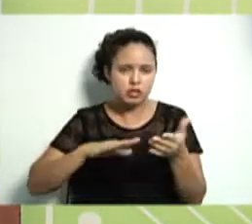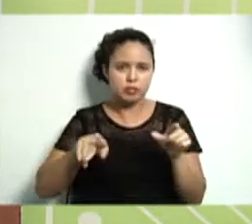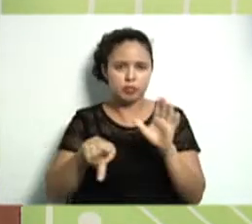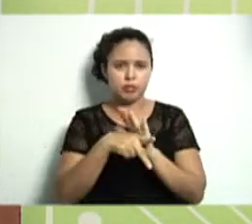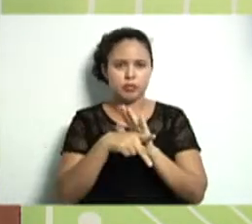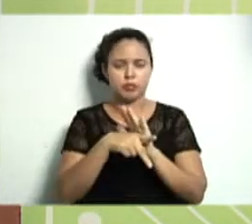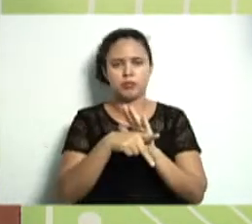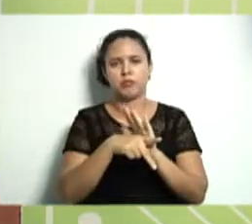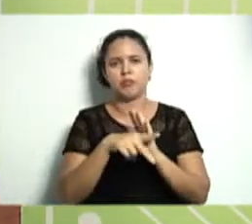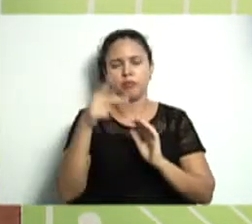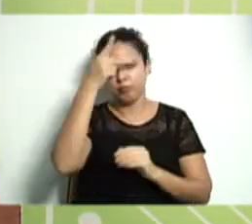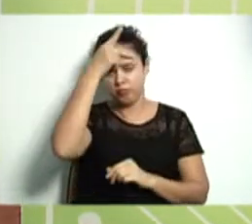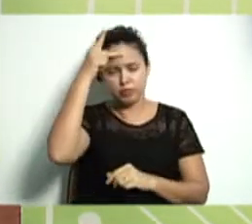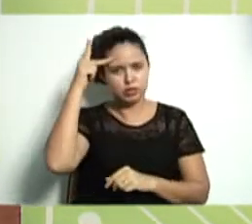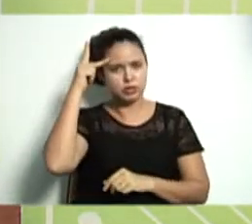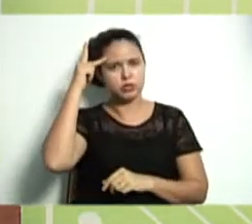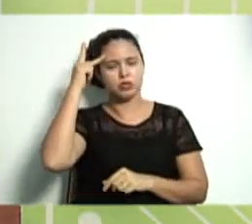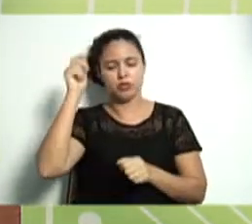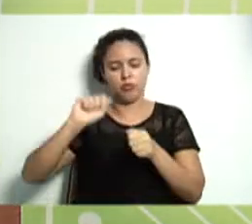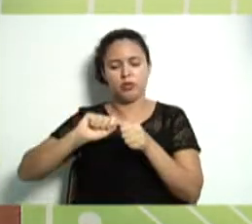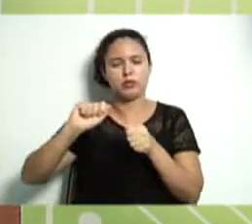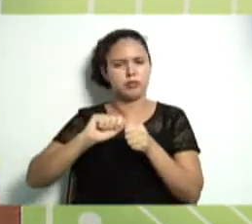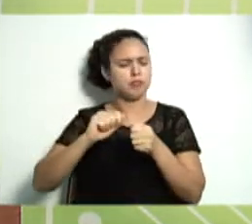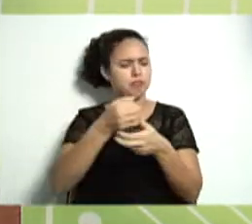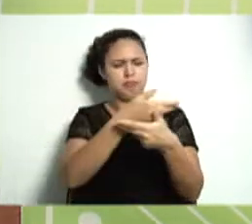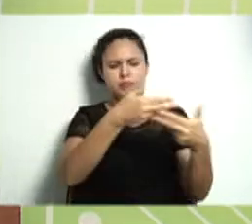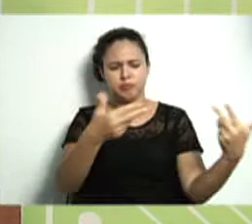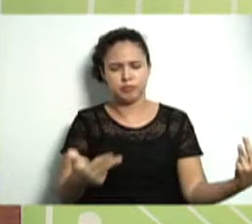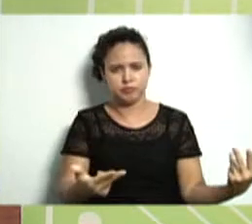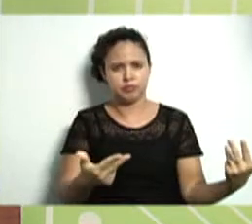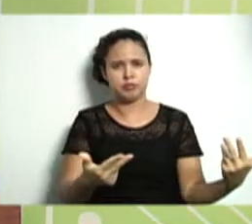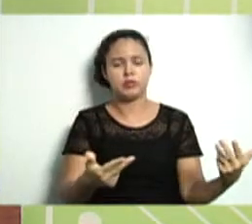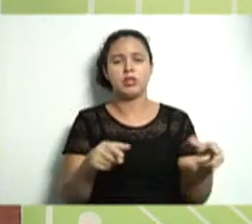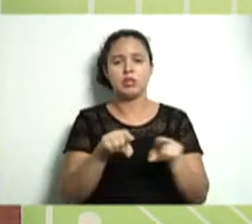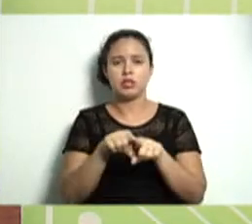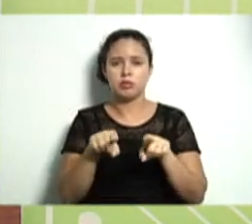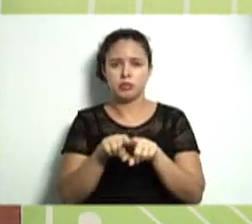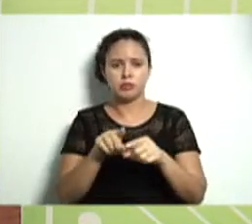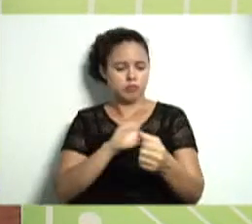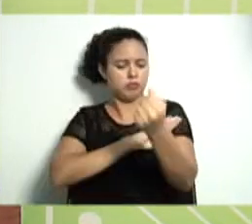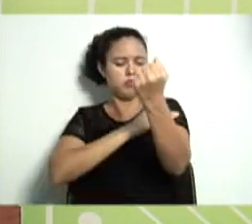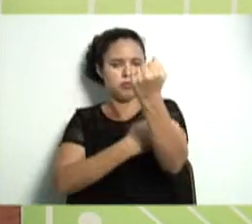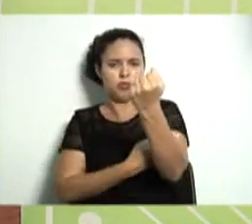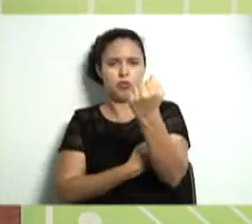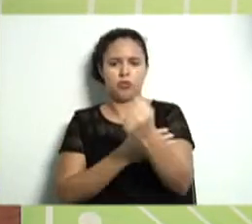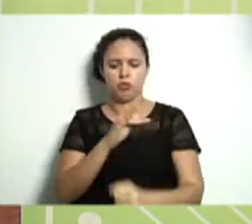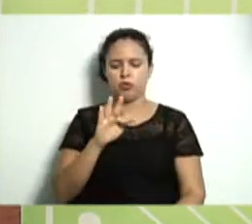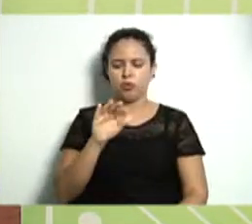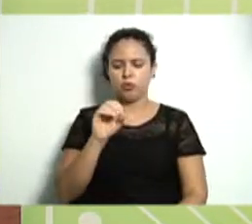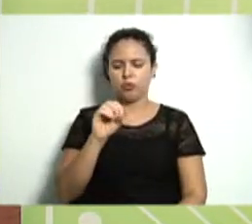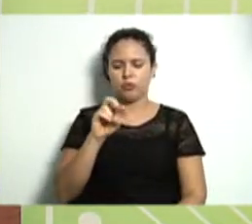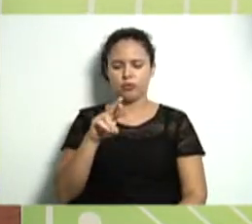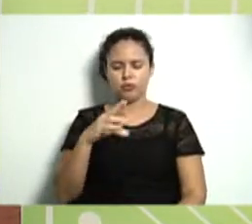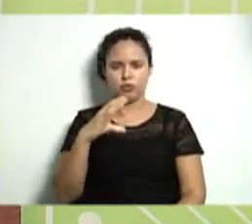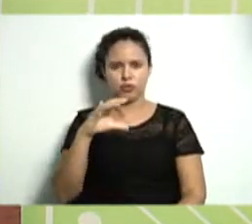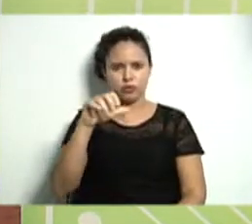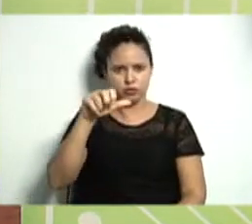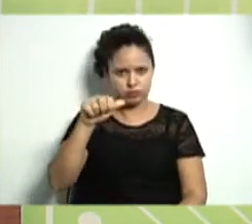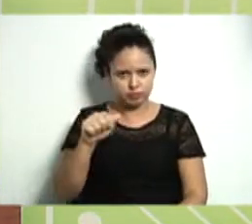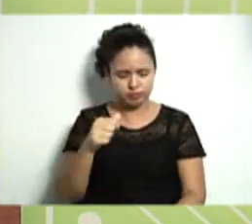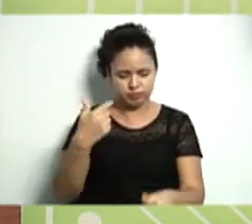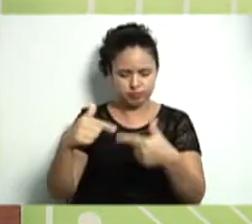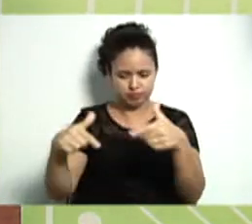de realizar alguma coisa. Força de trabalho é essa capacidade que o homem tem